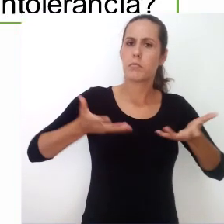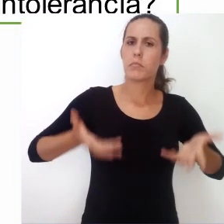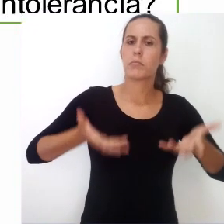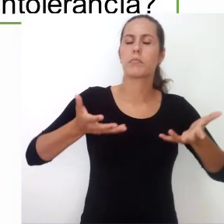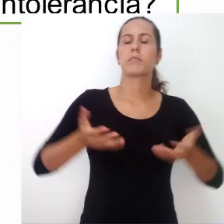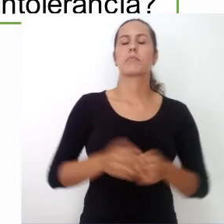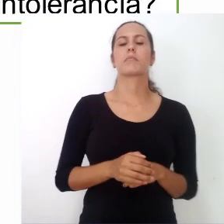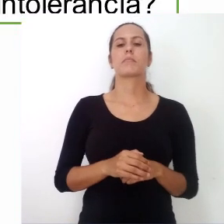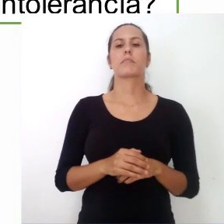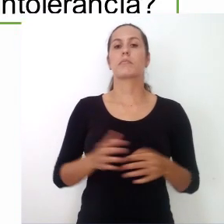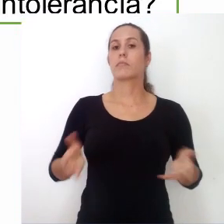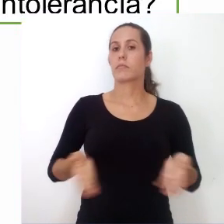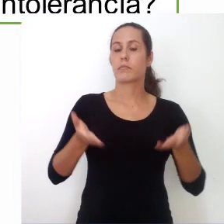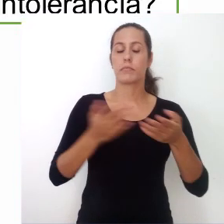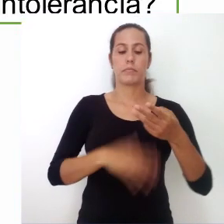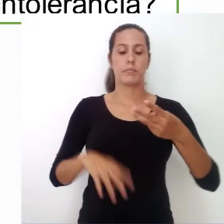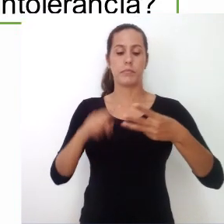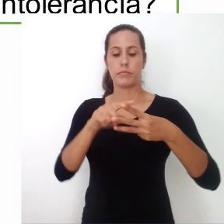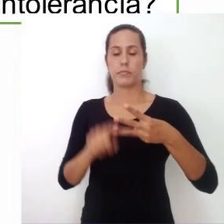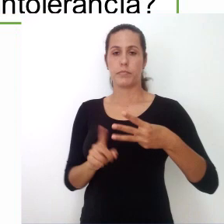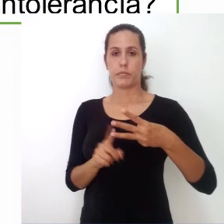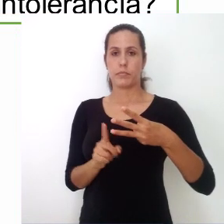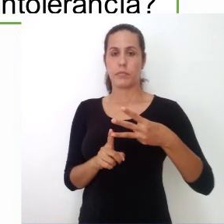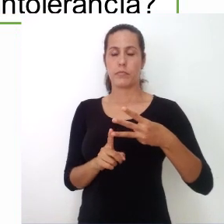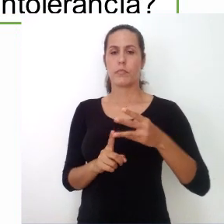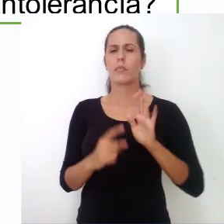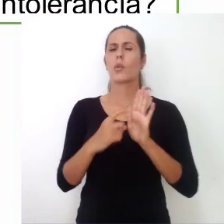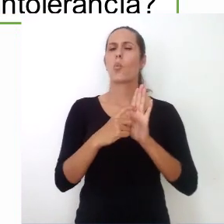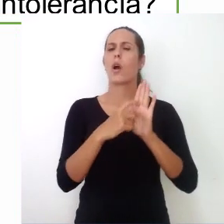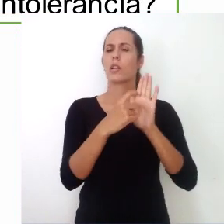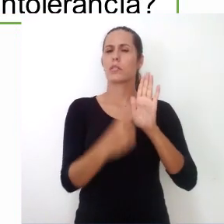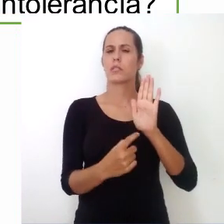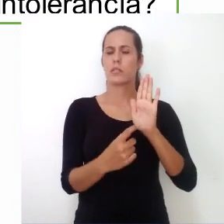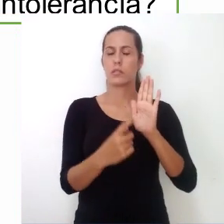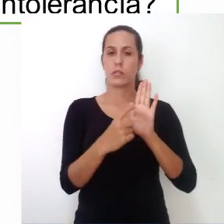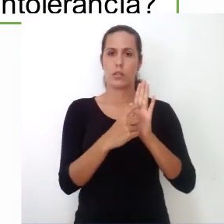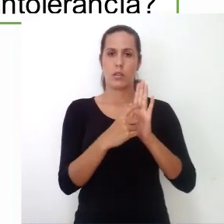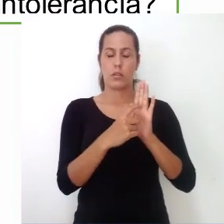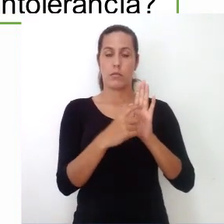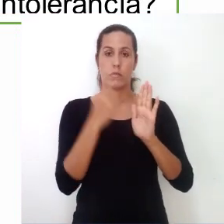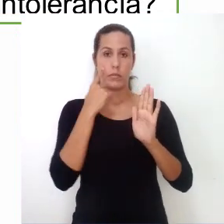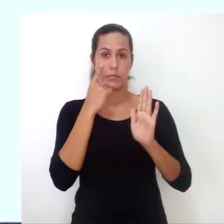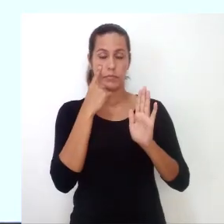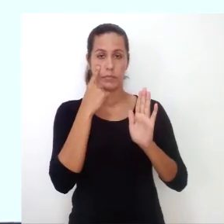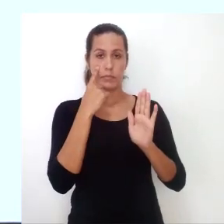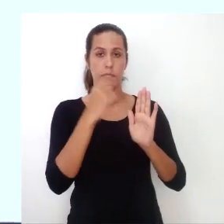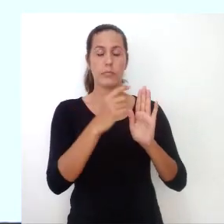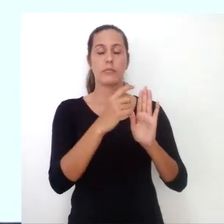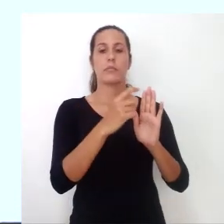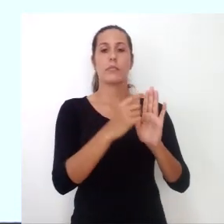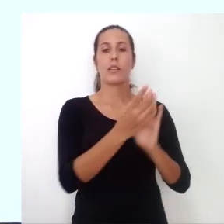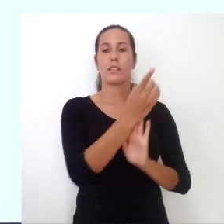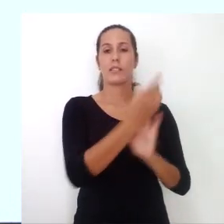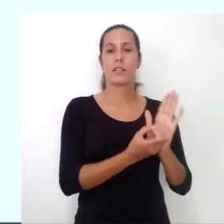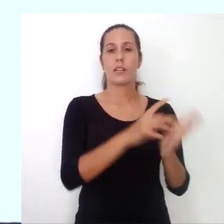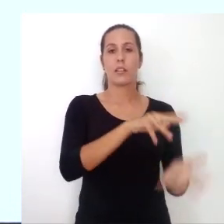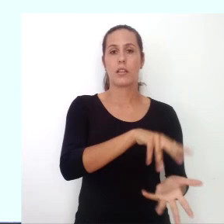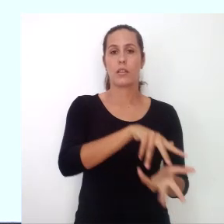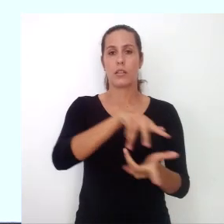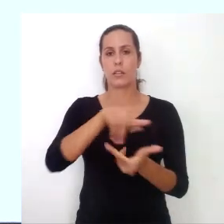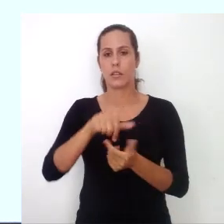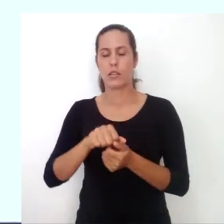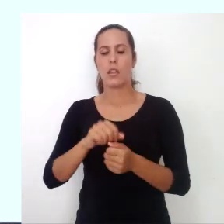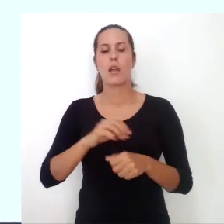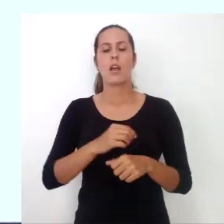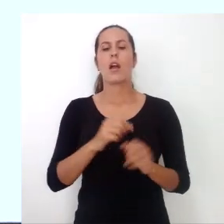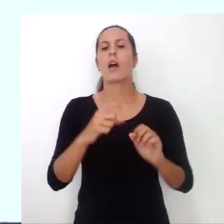ponto, qual o artigo da Declaração Universal que mais lhe chama a atenção? Eu já falei que são 30 artigos. Seria interessante em